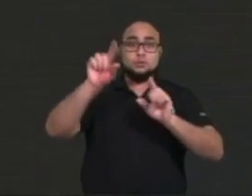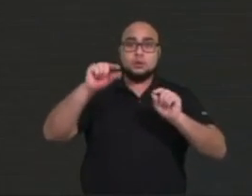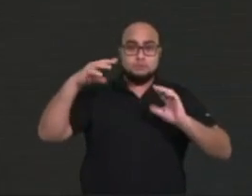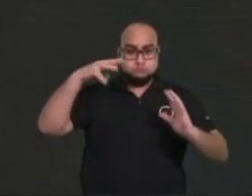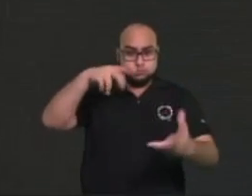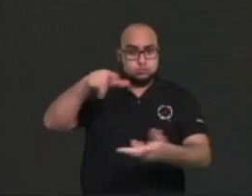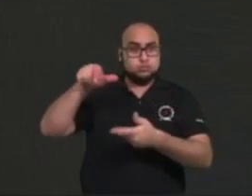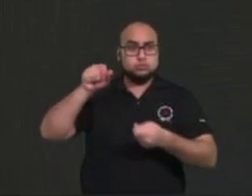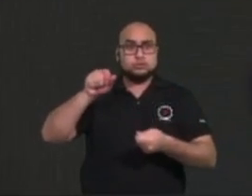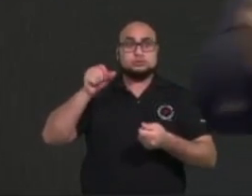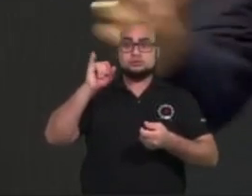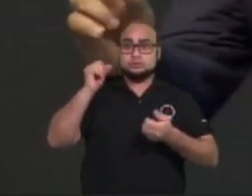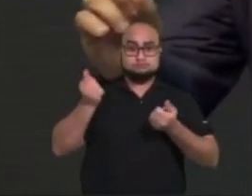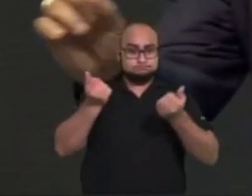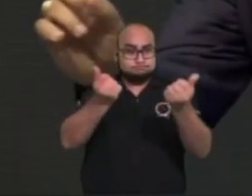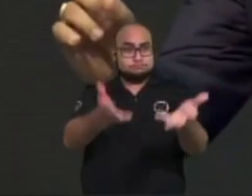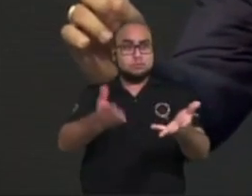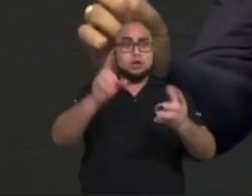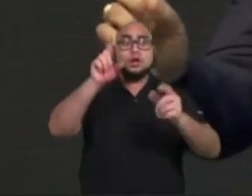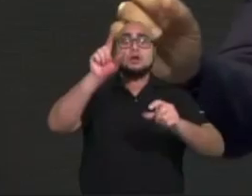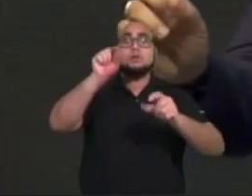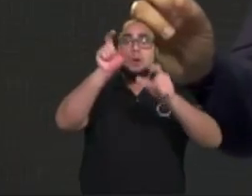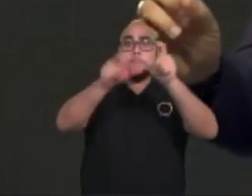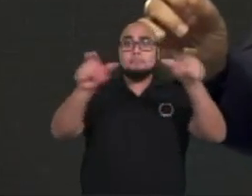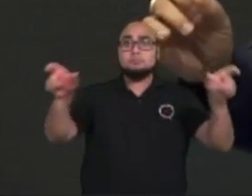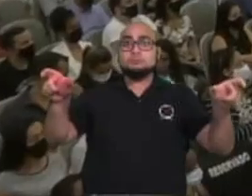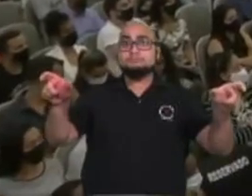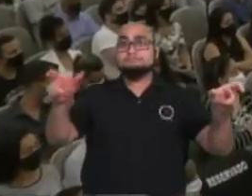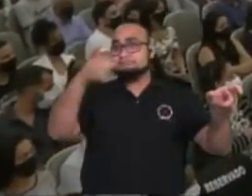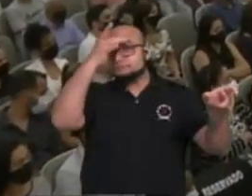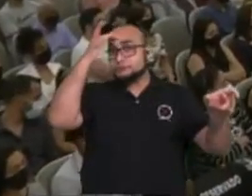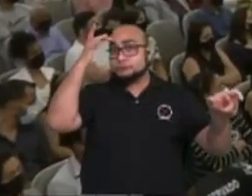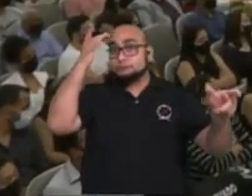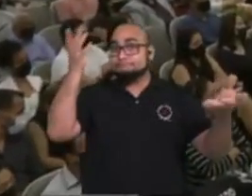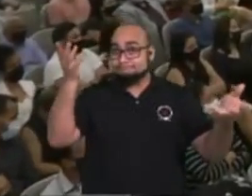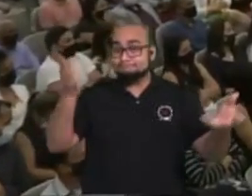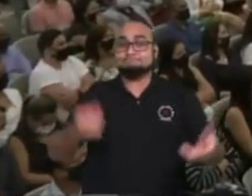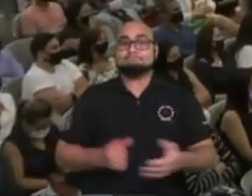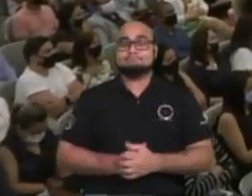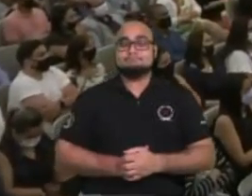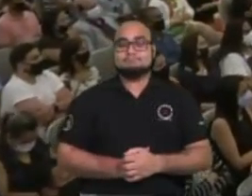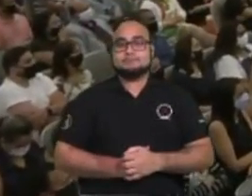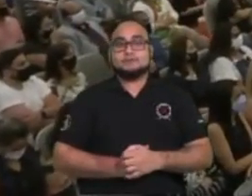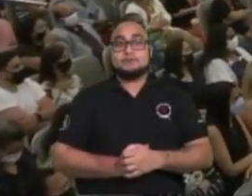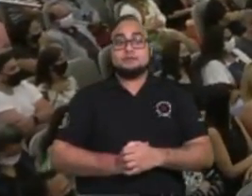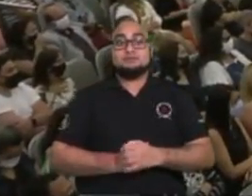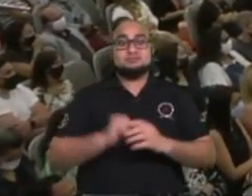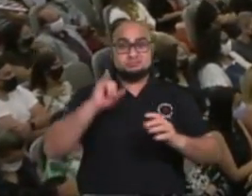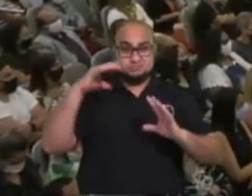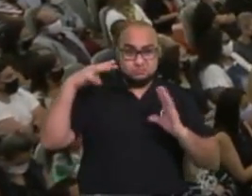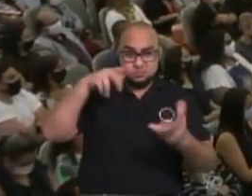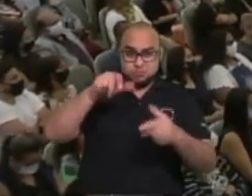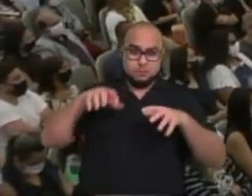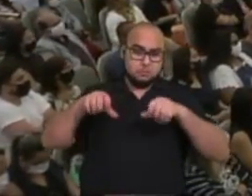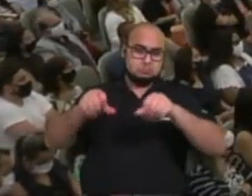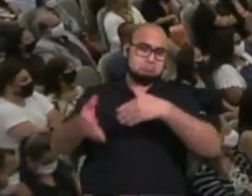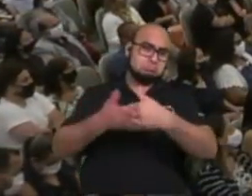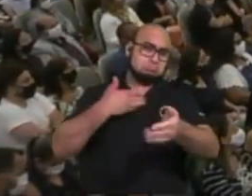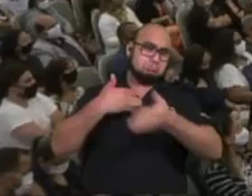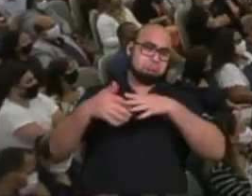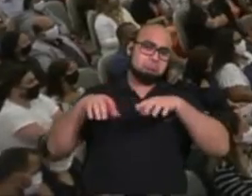ele entregou os filhos dos homens não diz que entregou os filhos de Deus e a terra tá aí para ser conquistada por qualquer